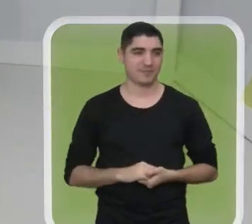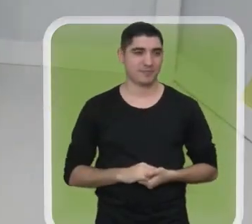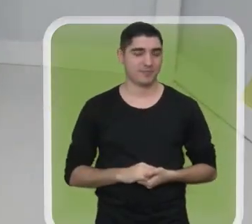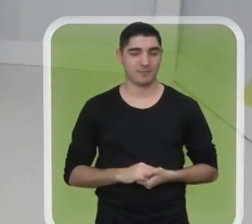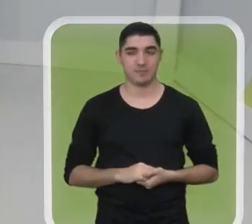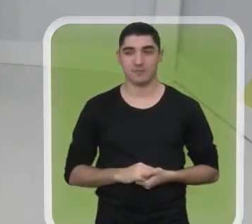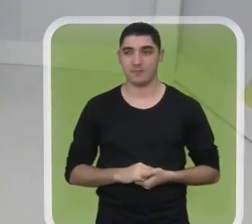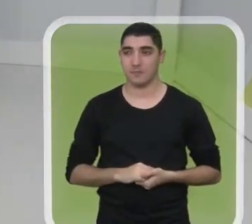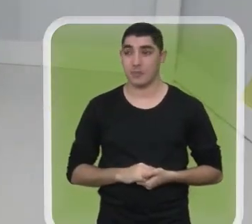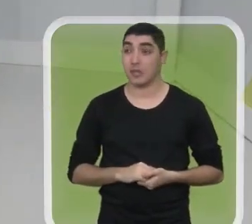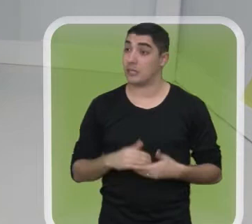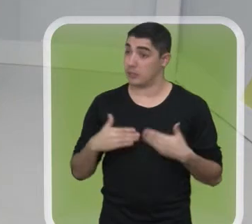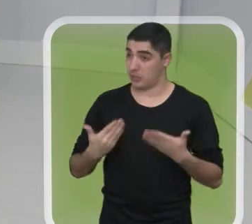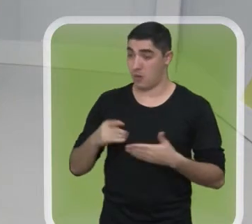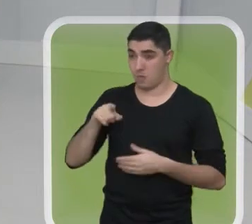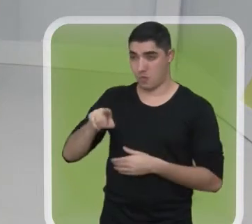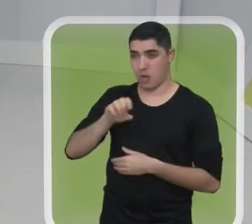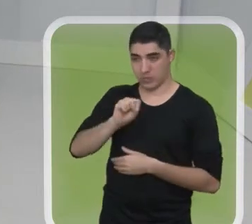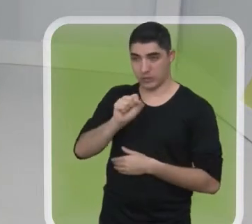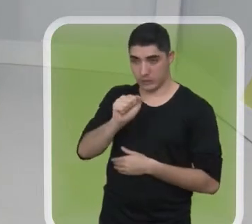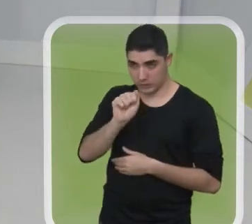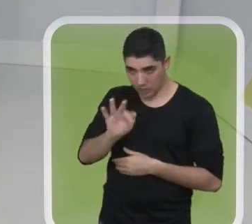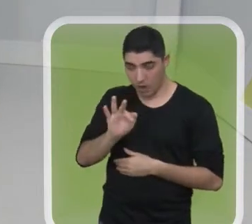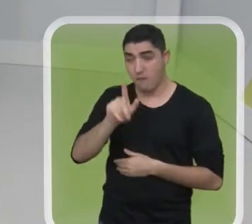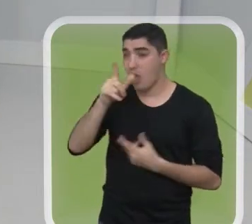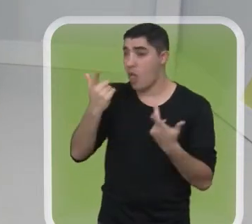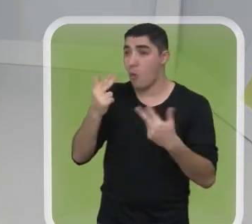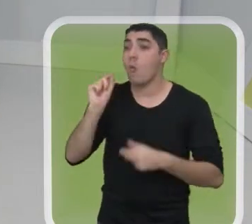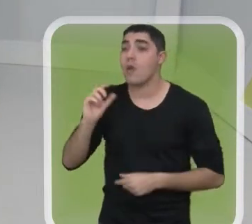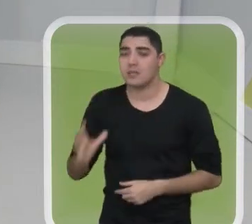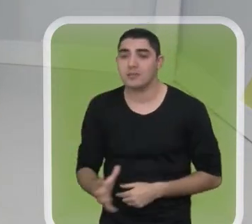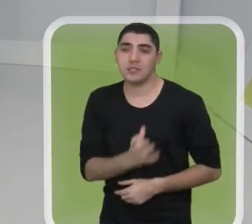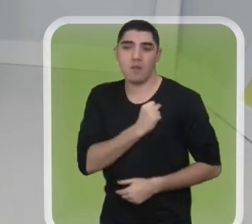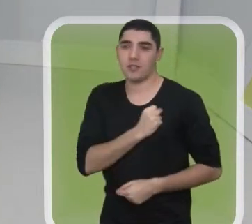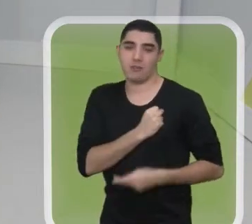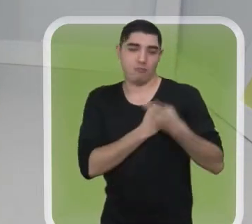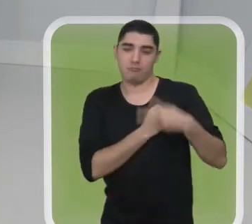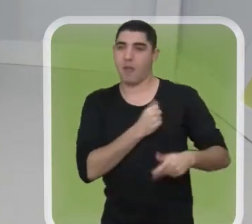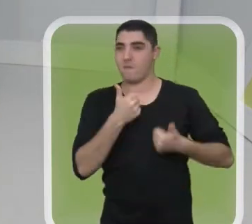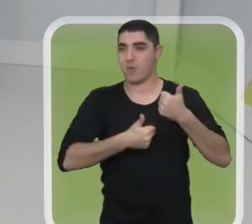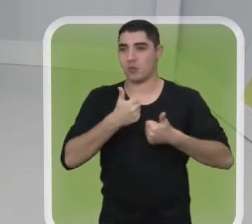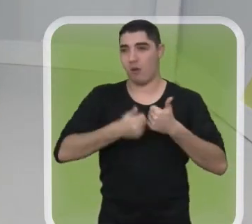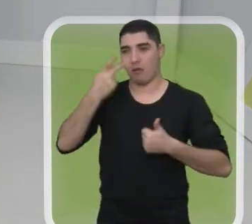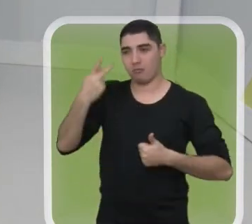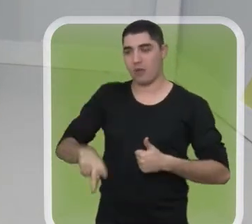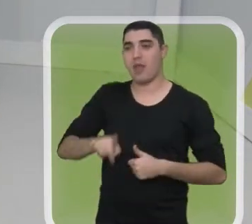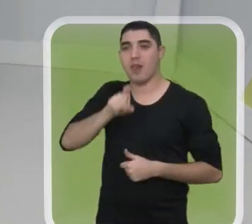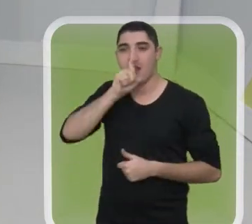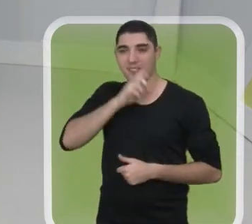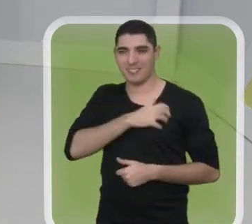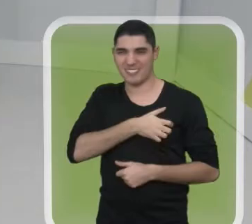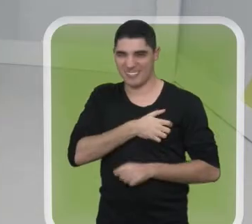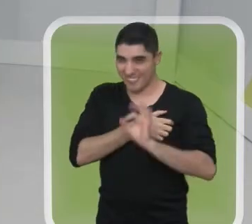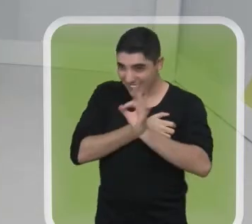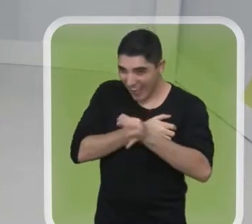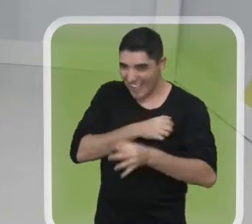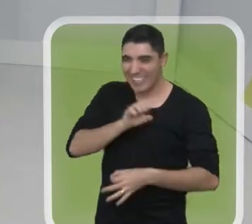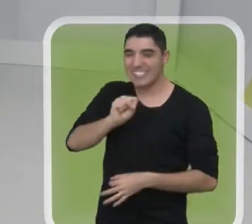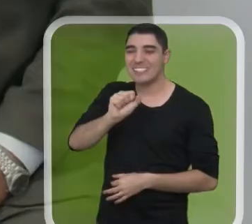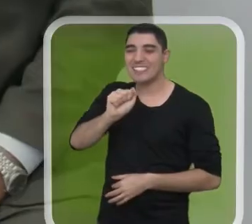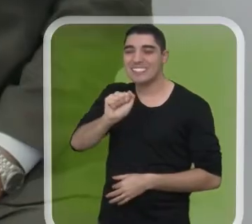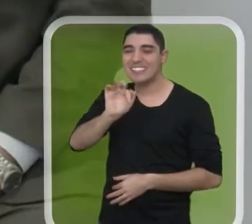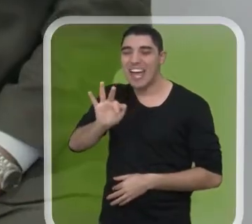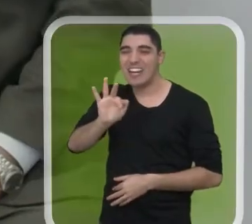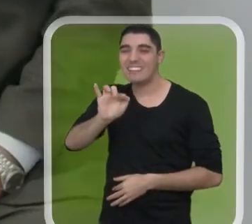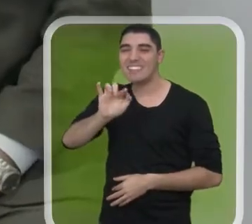SAF é a salvação para o futebol joseense. SAF, salvação? Eu acho